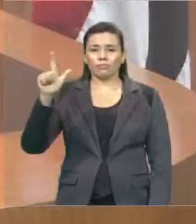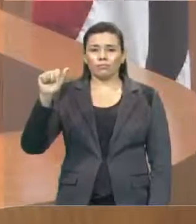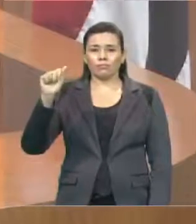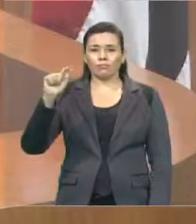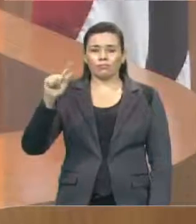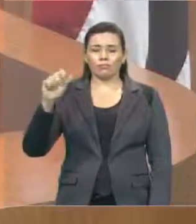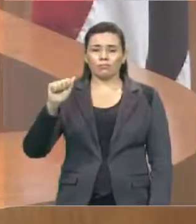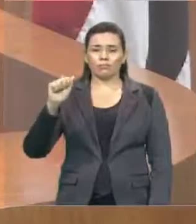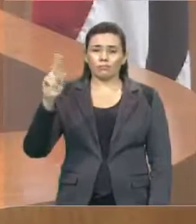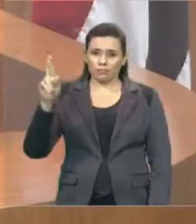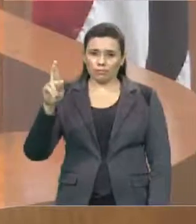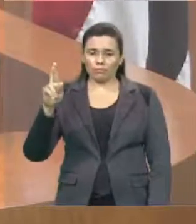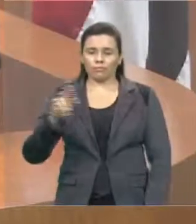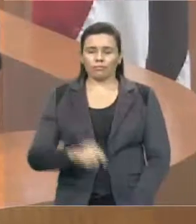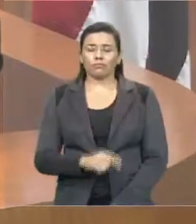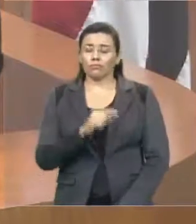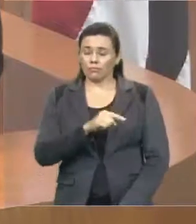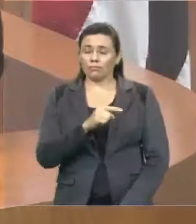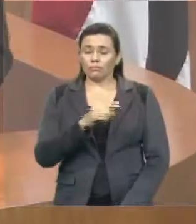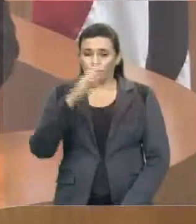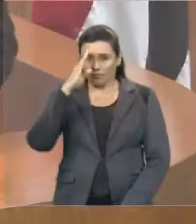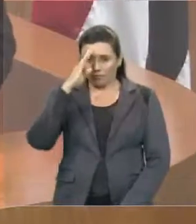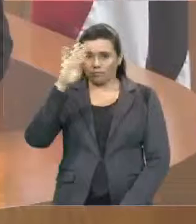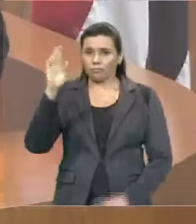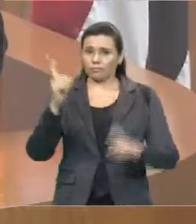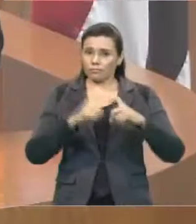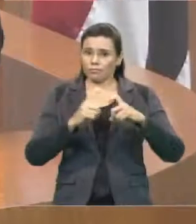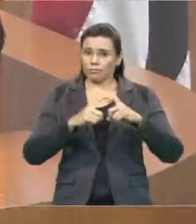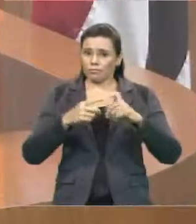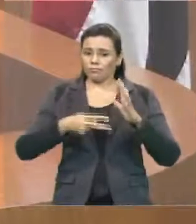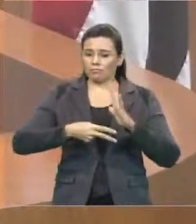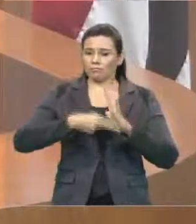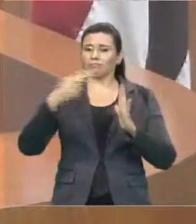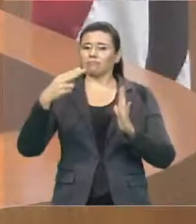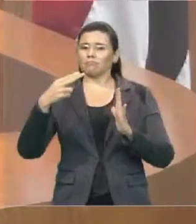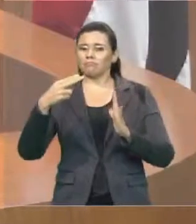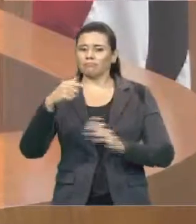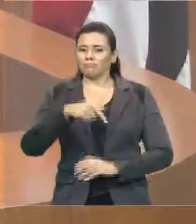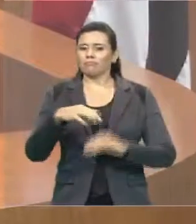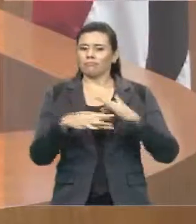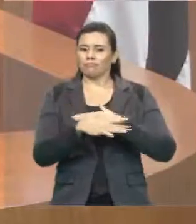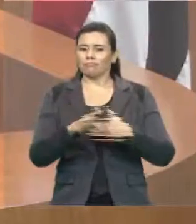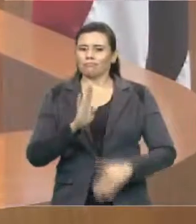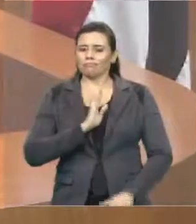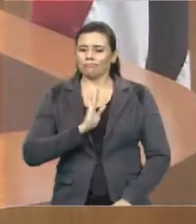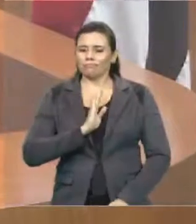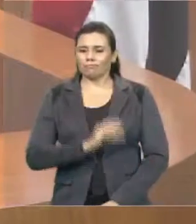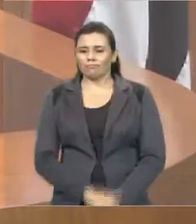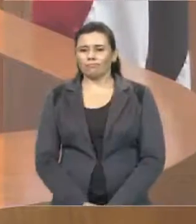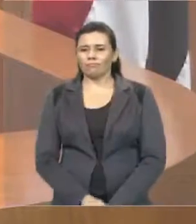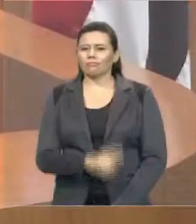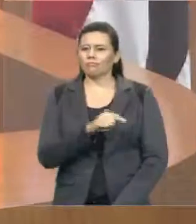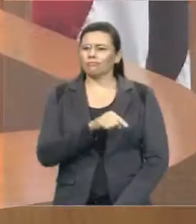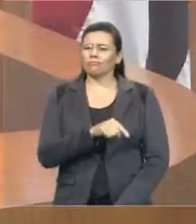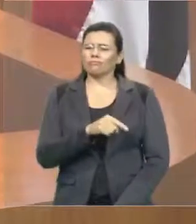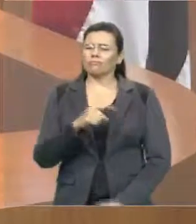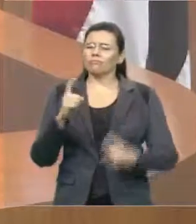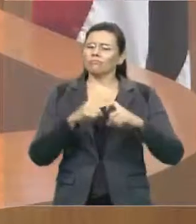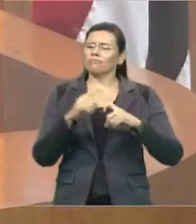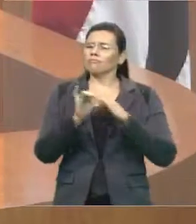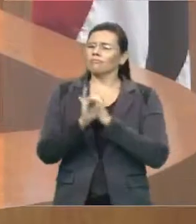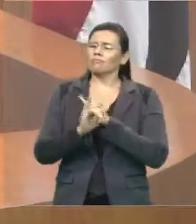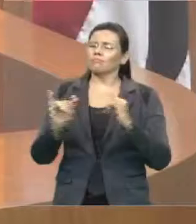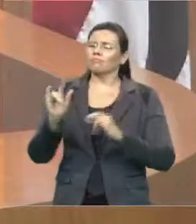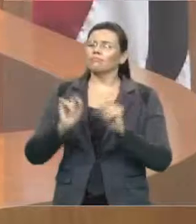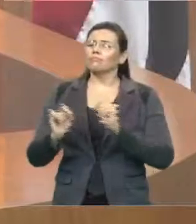cidade de Bacabal. Ele deu uma entrevista a respeito da morte de uma paciente no Hospital